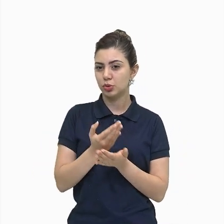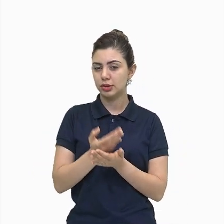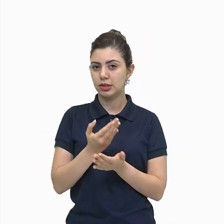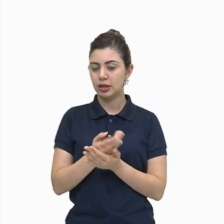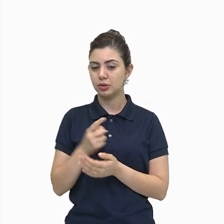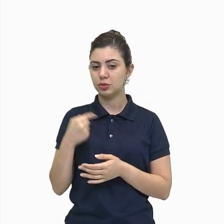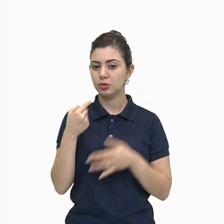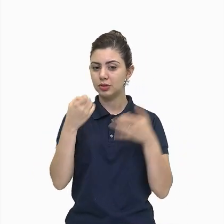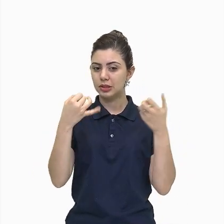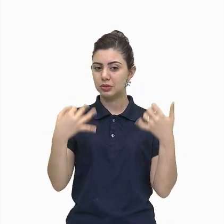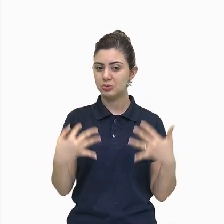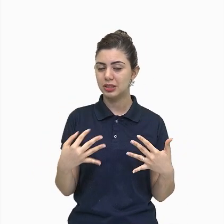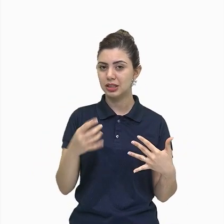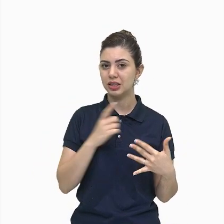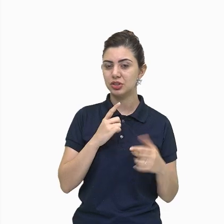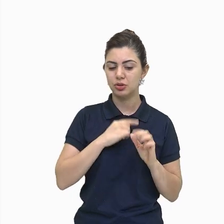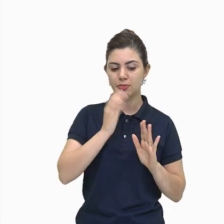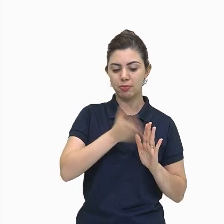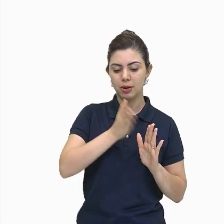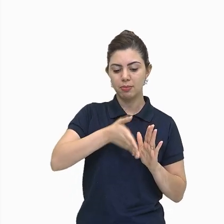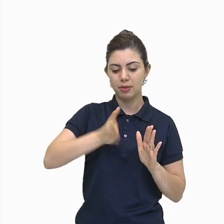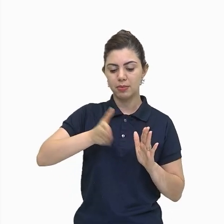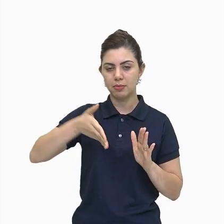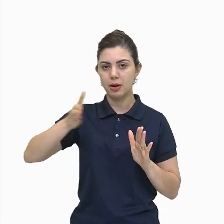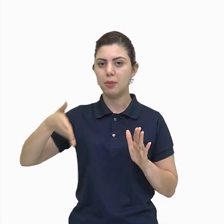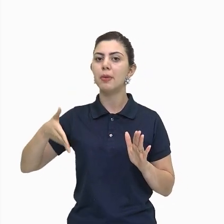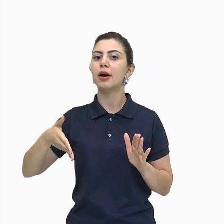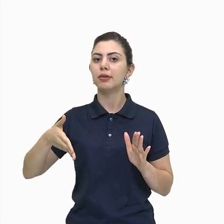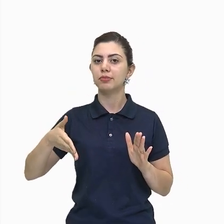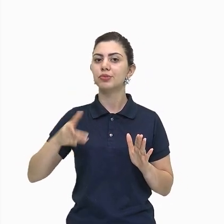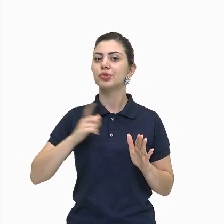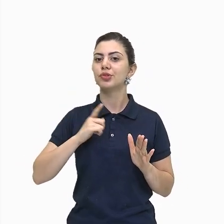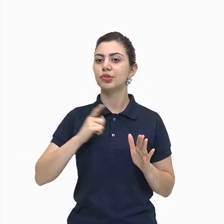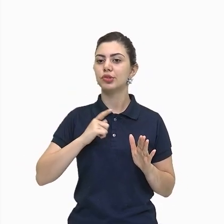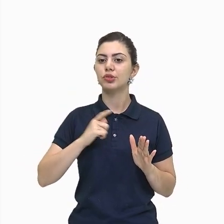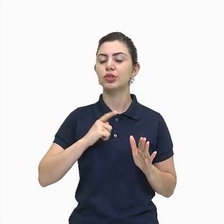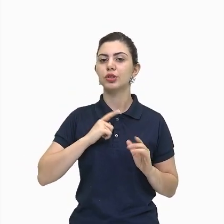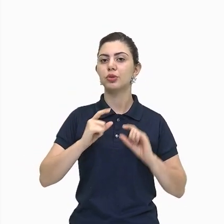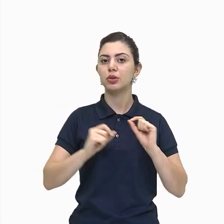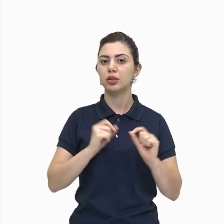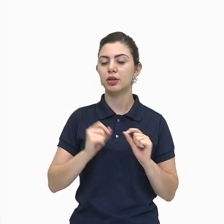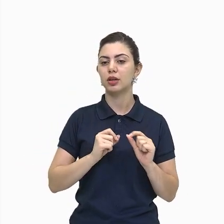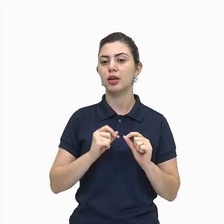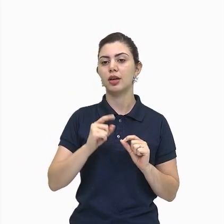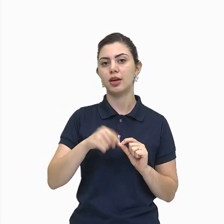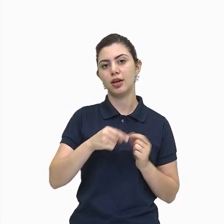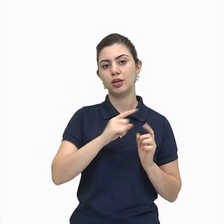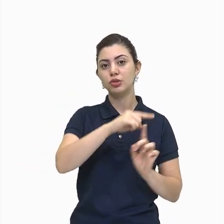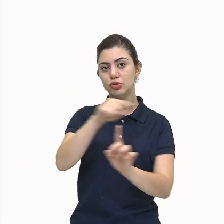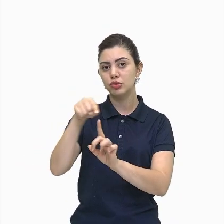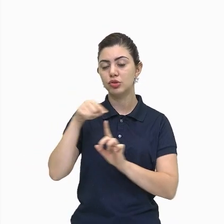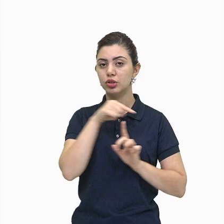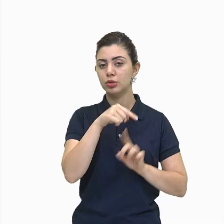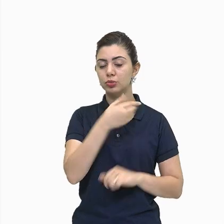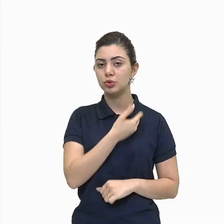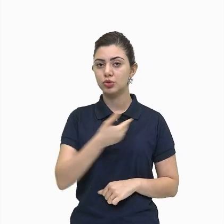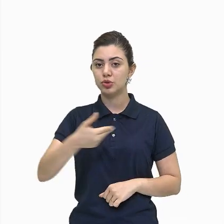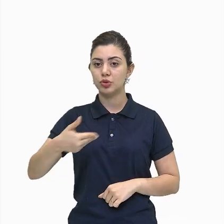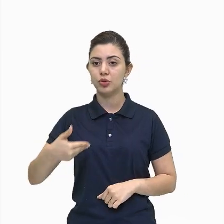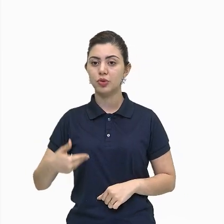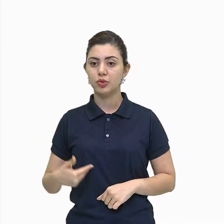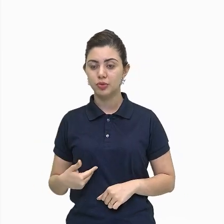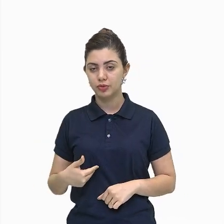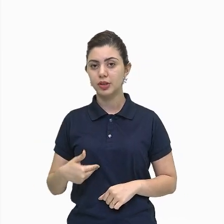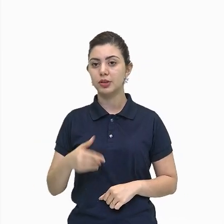existe uma burocracia complexa, nós estamos dizendo, então, que existiam parâmetros de governo, que existiam leis, que